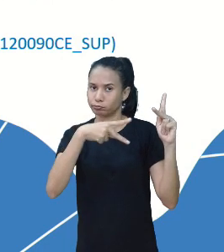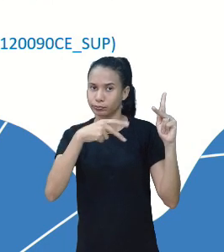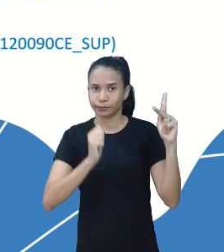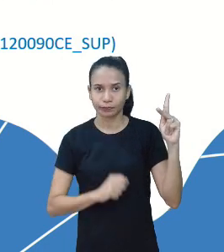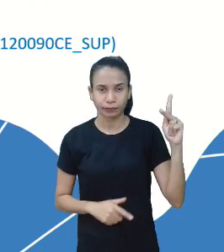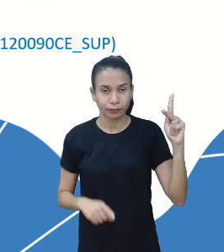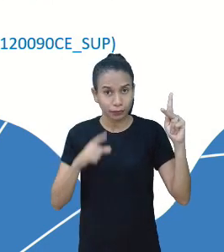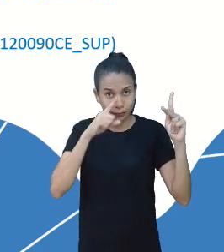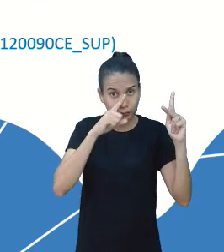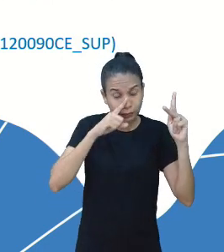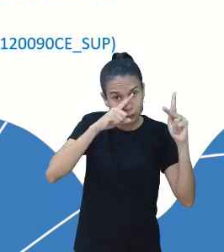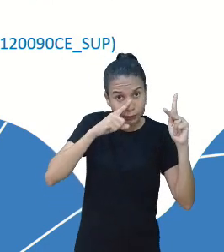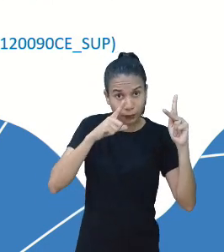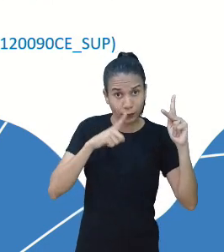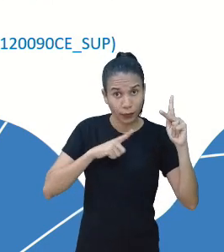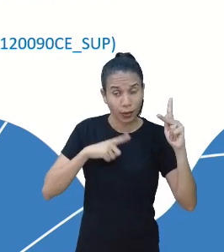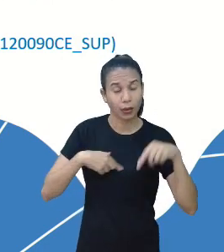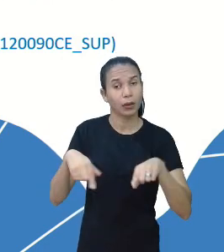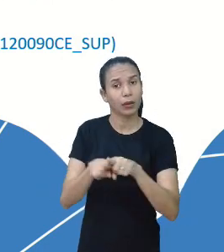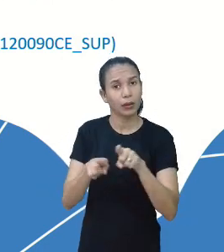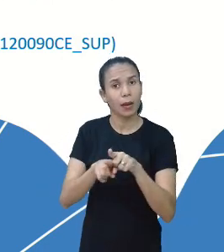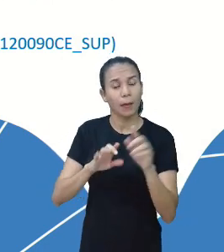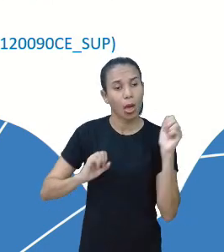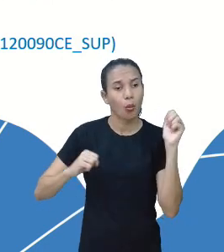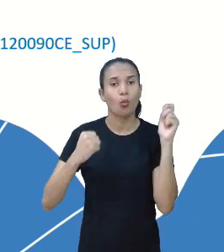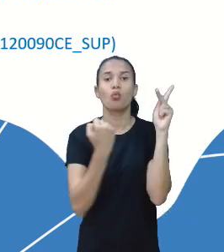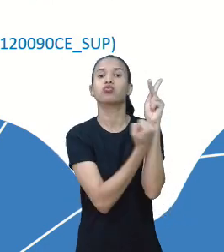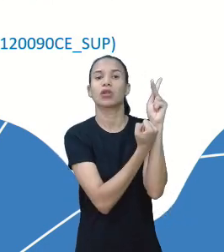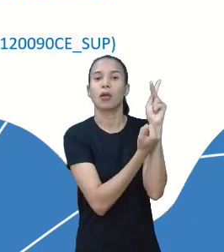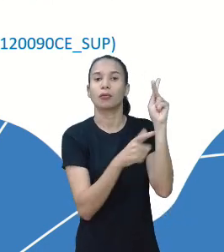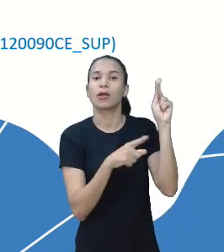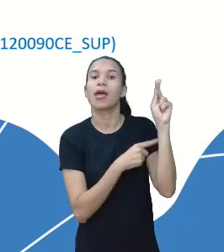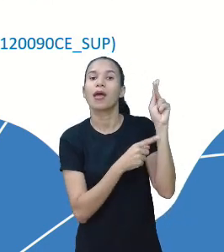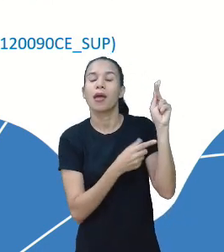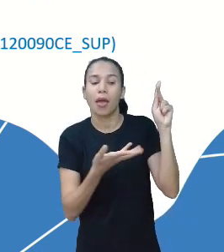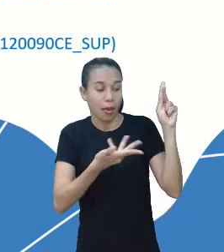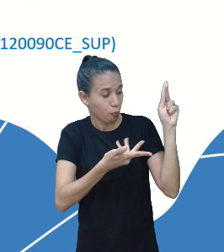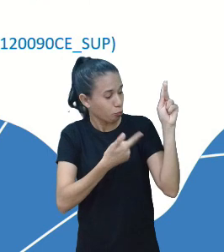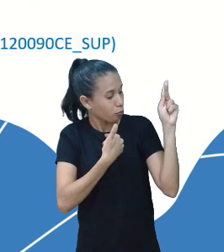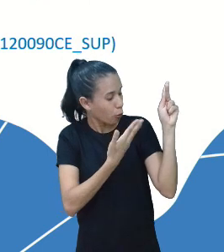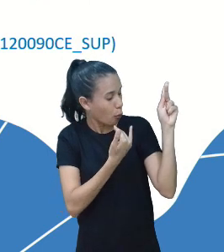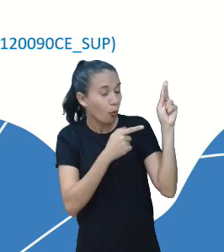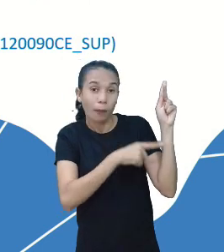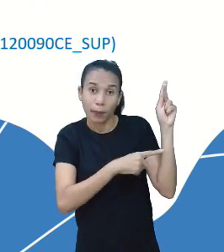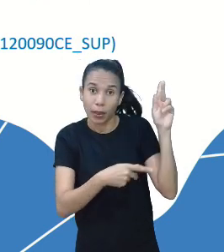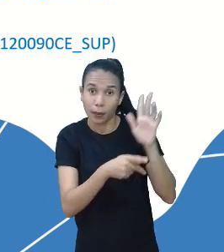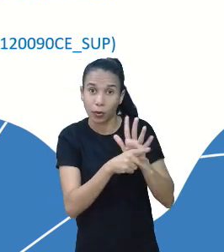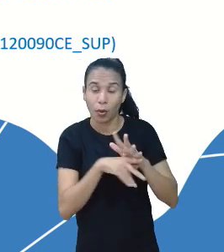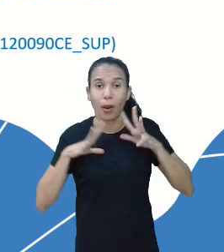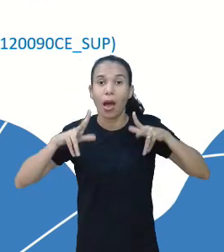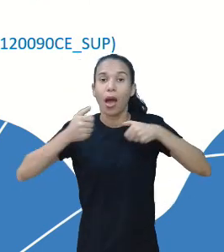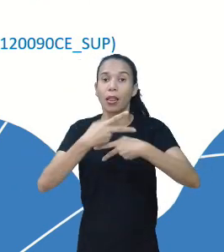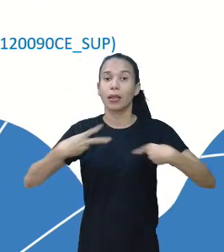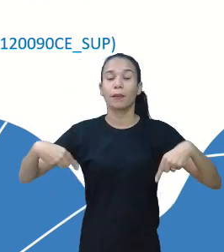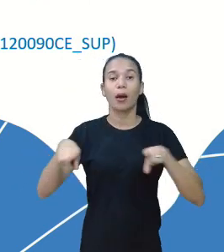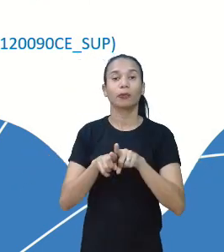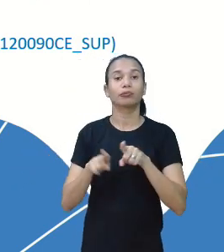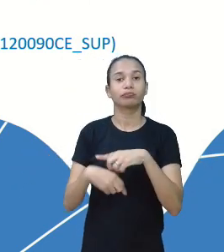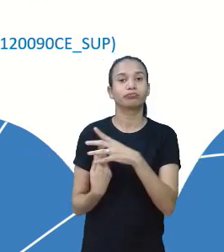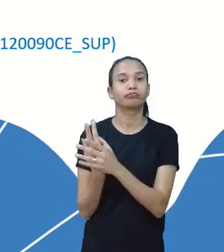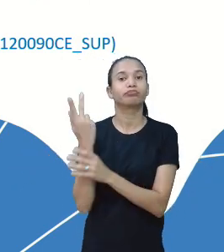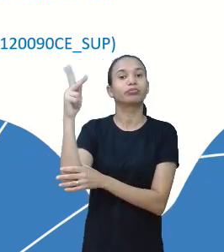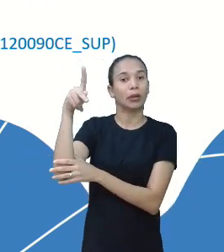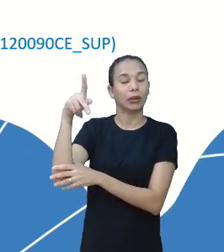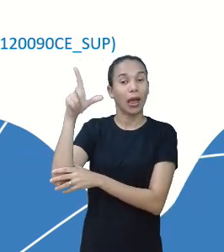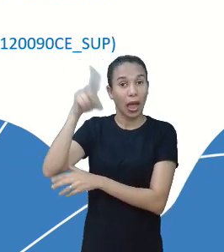químicos, os selos também garantem que a produção de alimentos de origem animal e vegetal